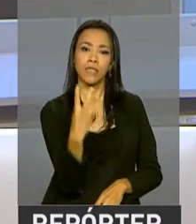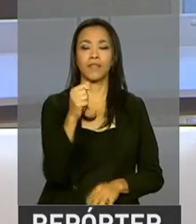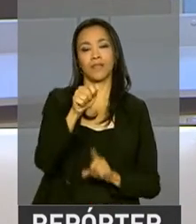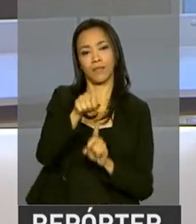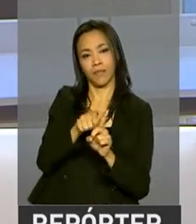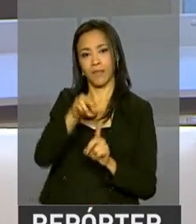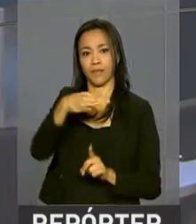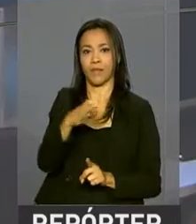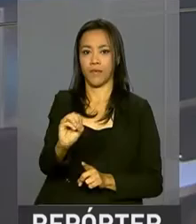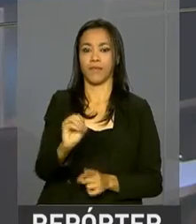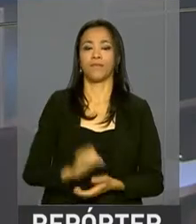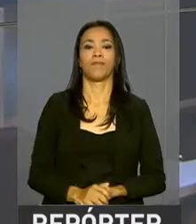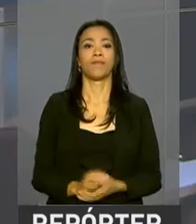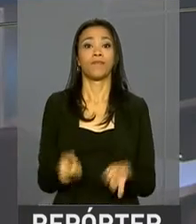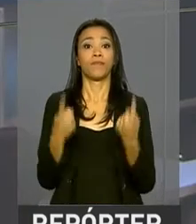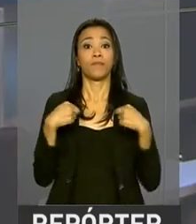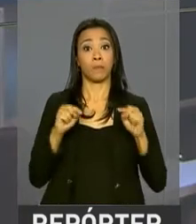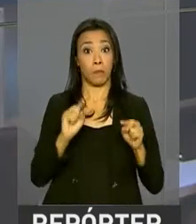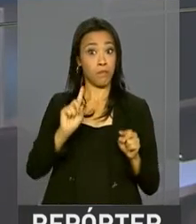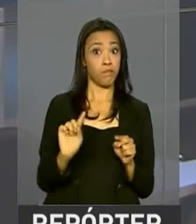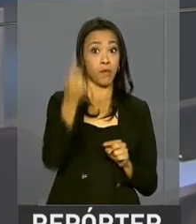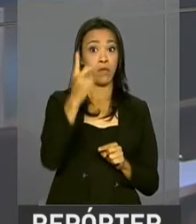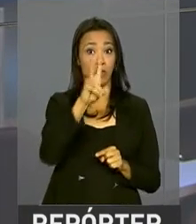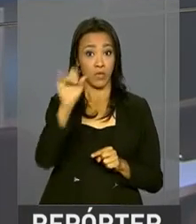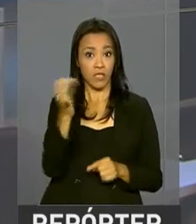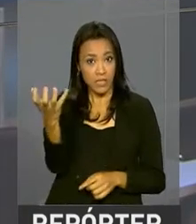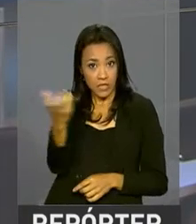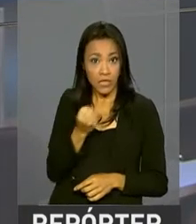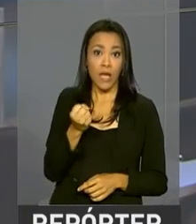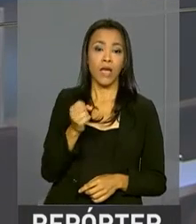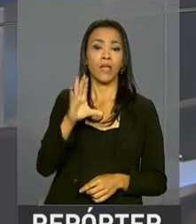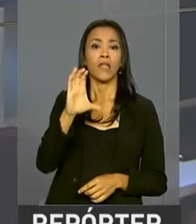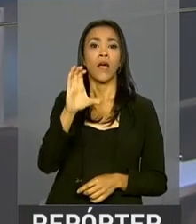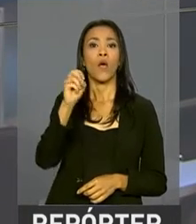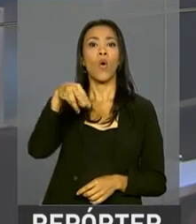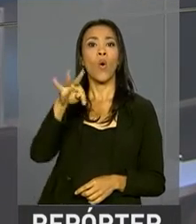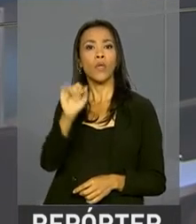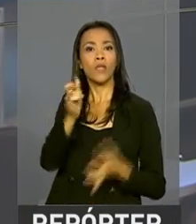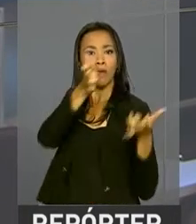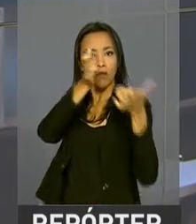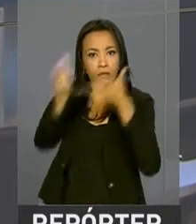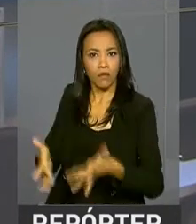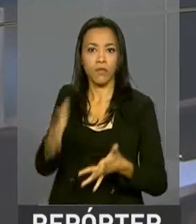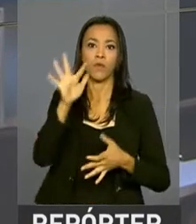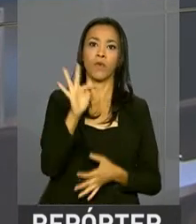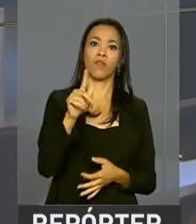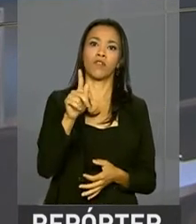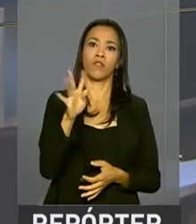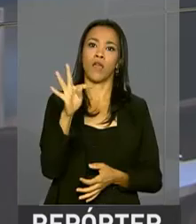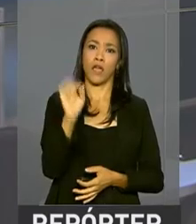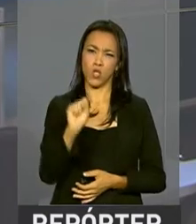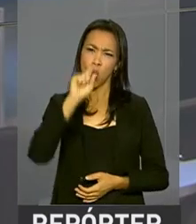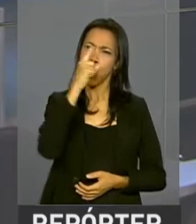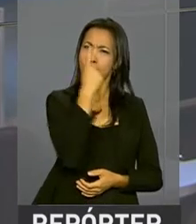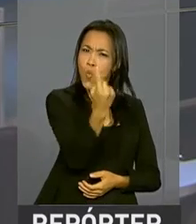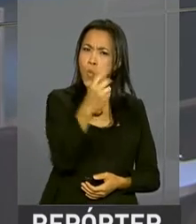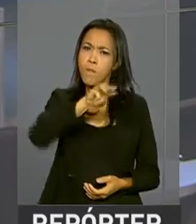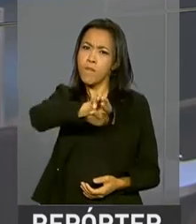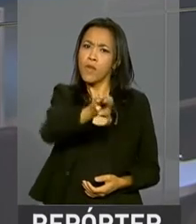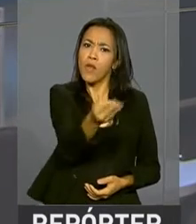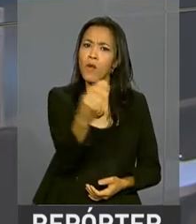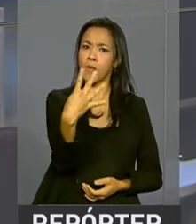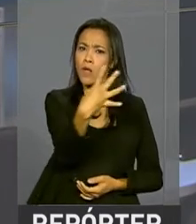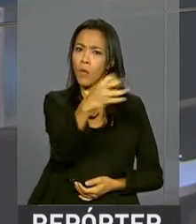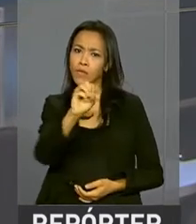de março no primeiro dia de saque das contas inativas do fgts cerca de 1 milhão e 400 mil